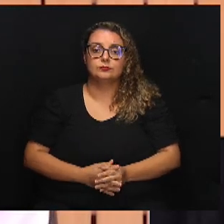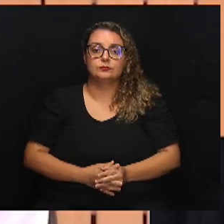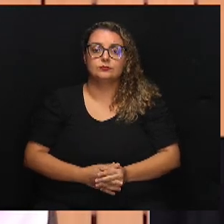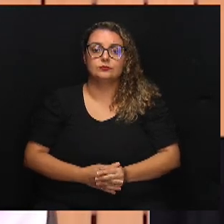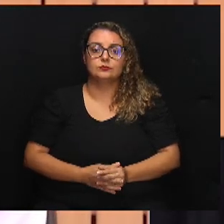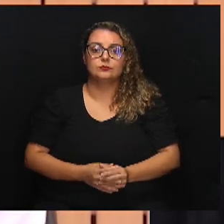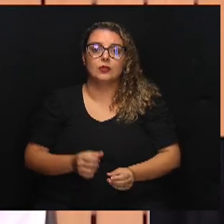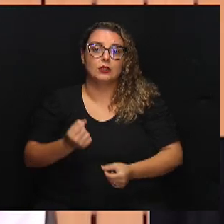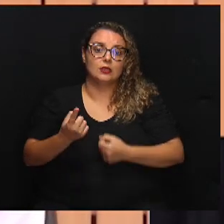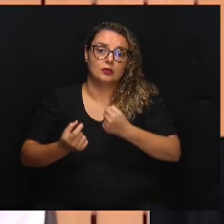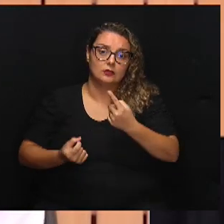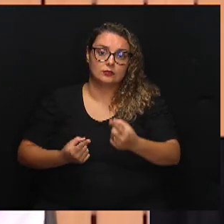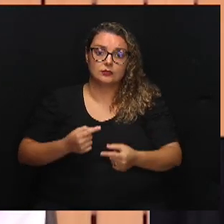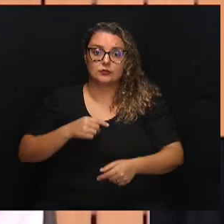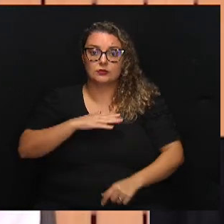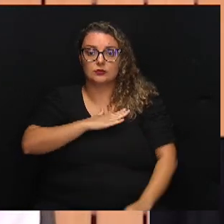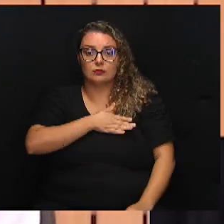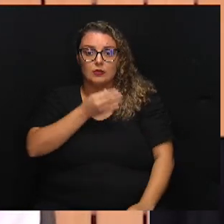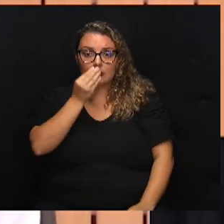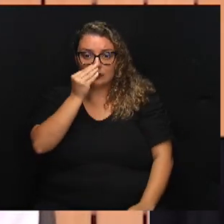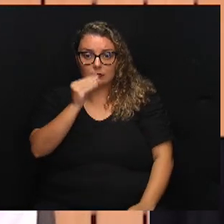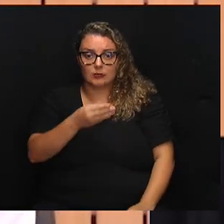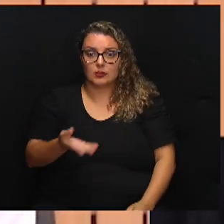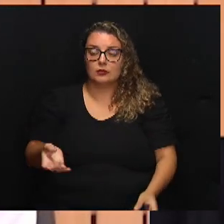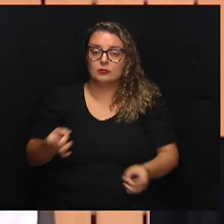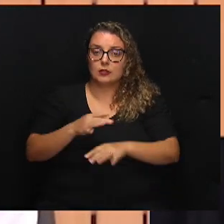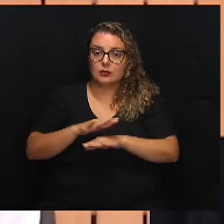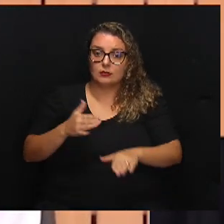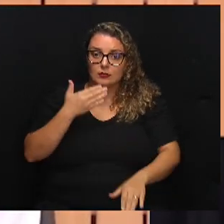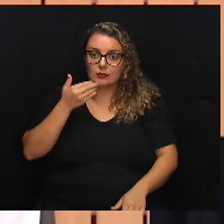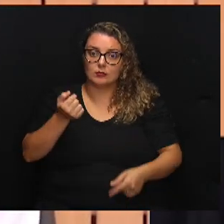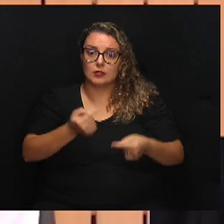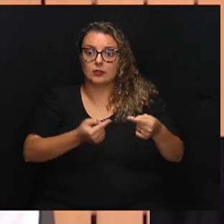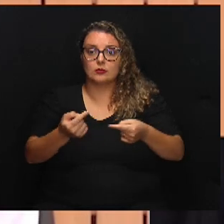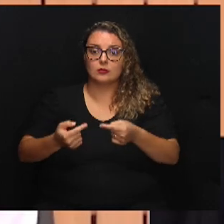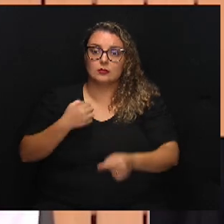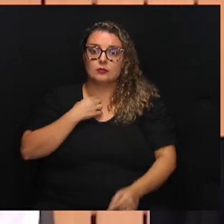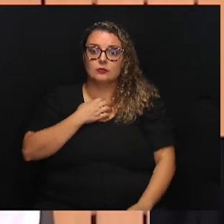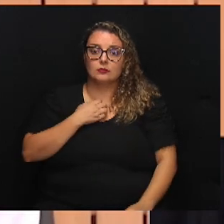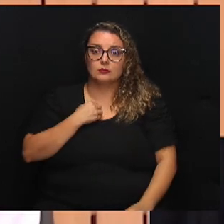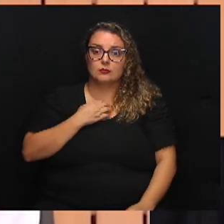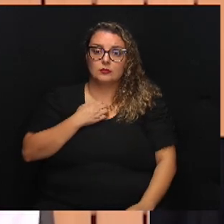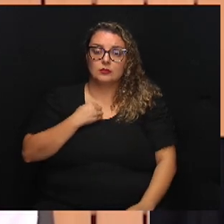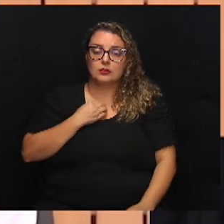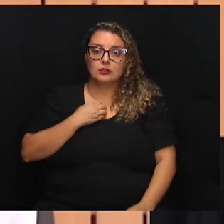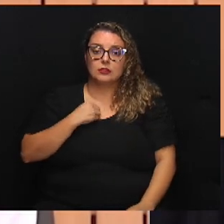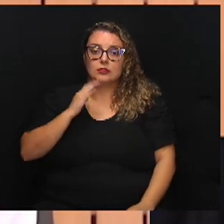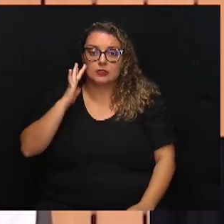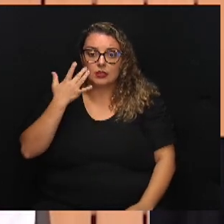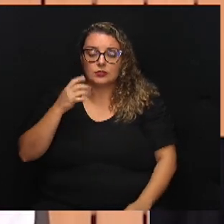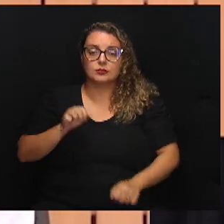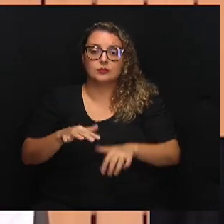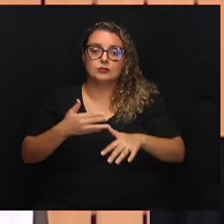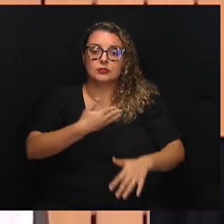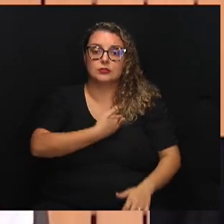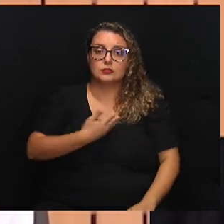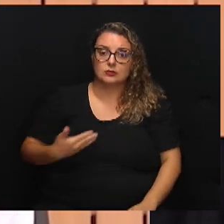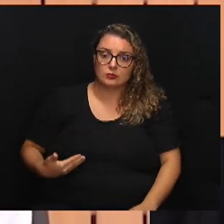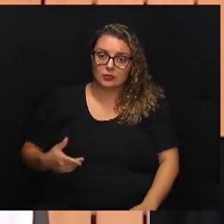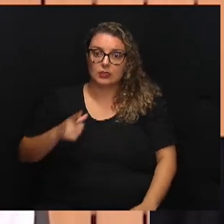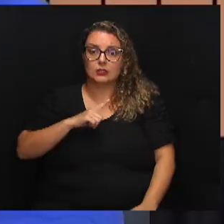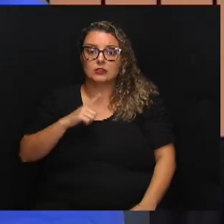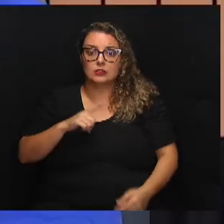talvez, preconceitos que precisam ser sanados e melhor discutidos. Eu acho que a audiência pública ela tem